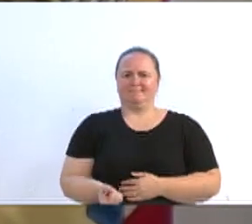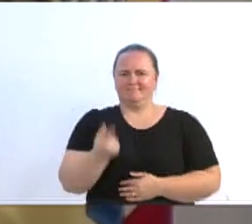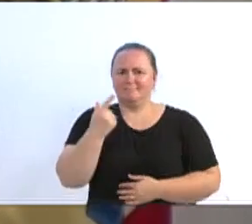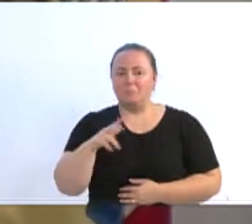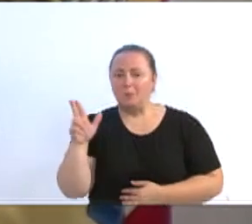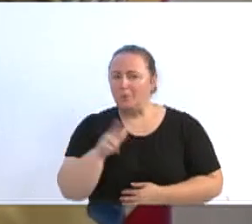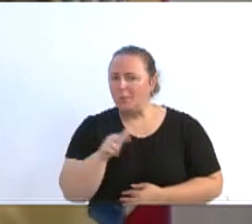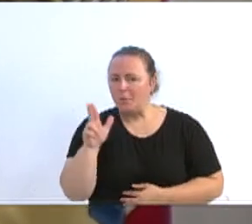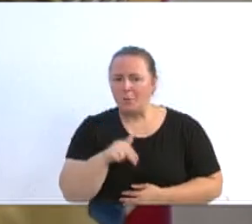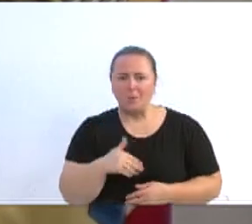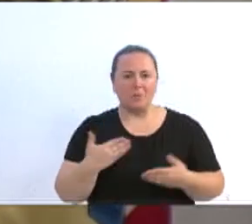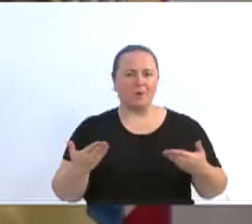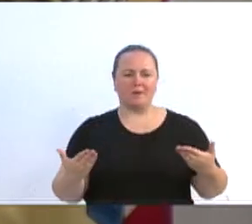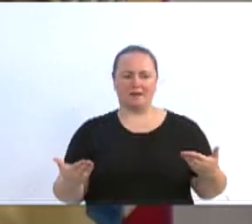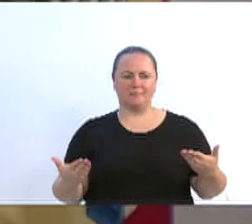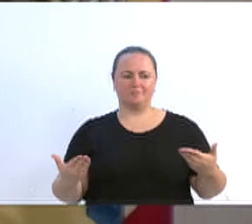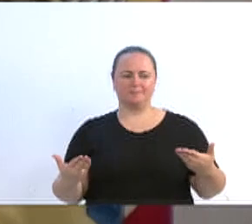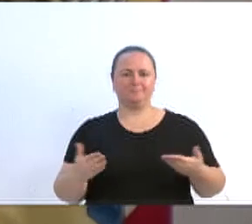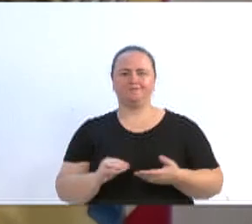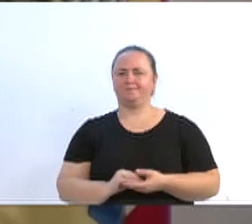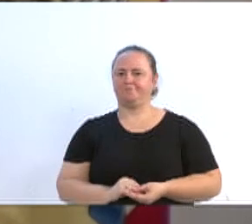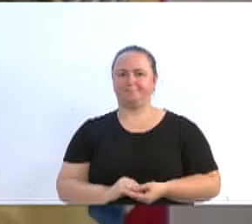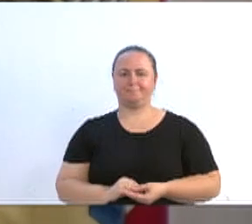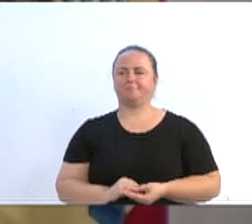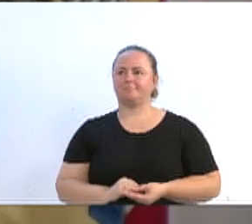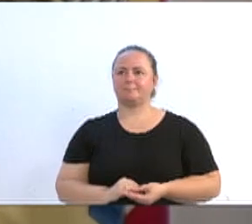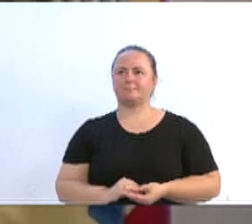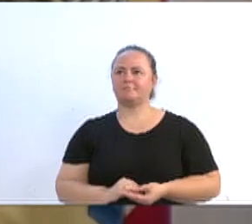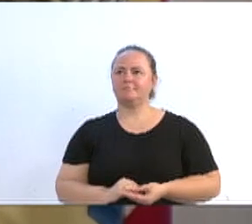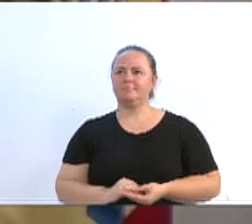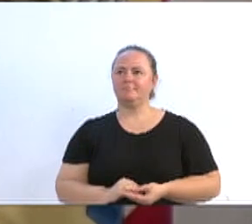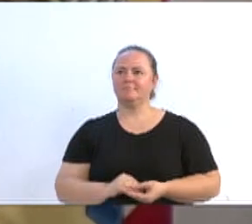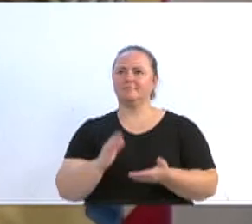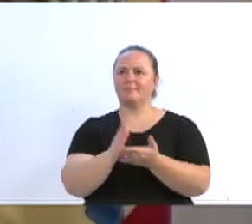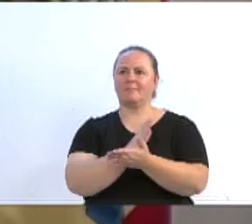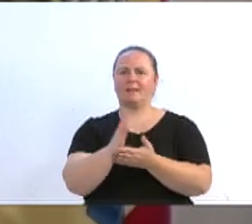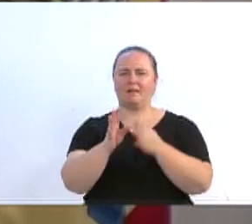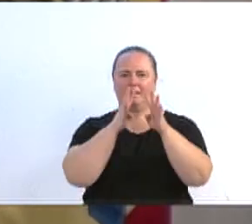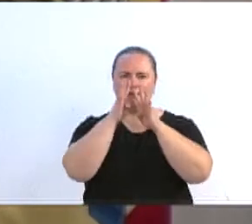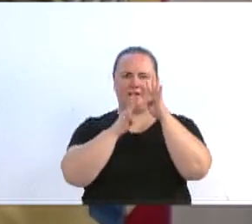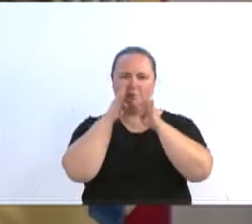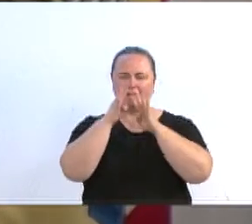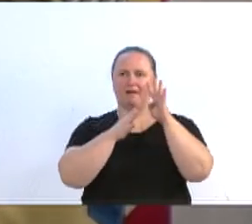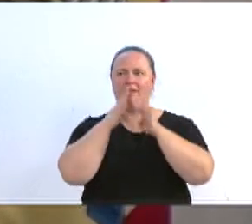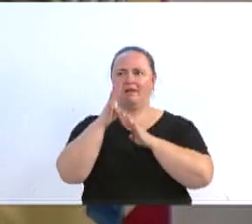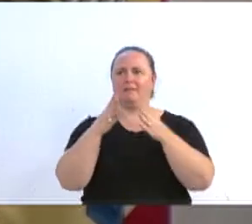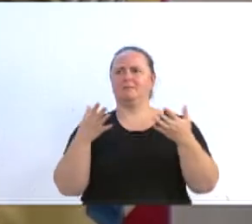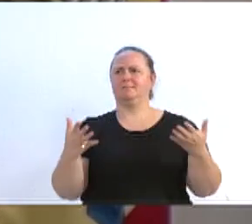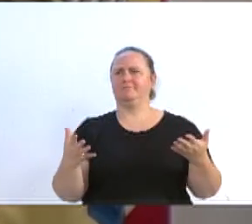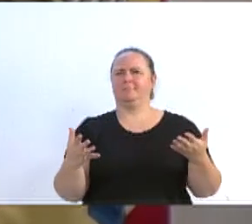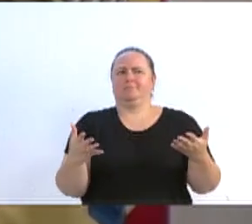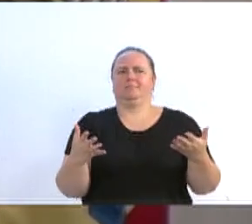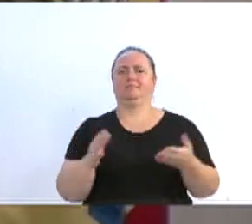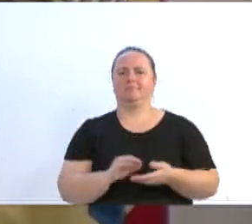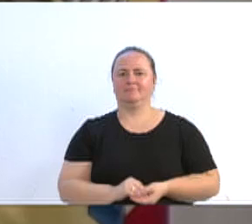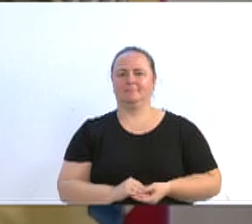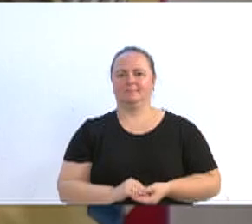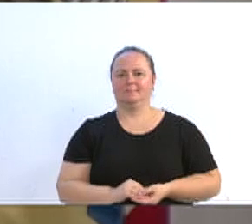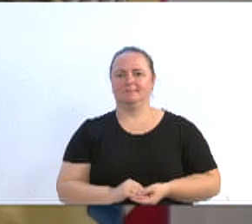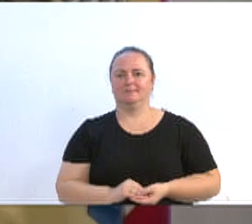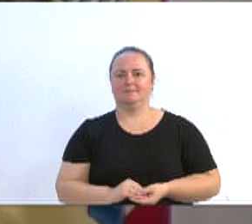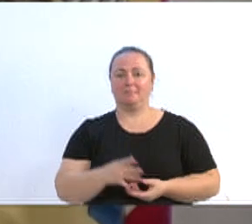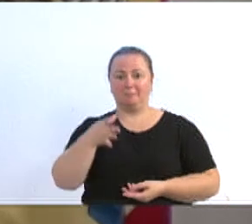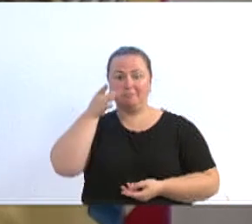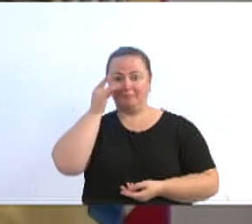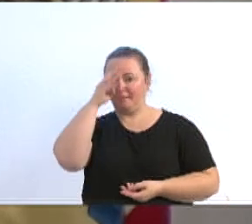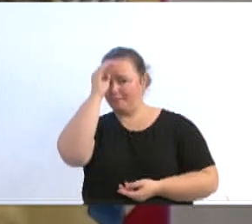uma fantasia. Enfim, falando, algumas pessoas criticaram a mídia daqui, isso não é nada criticar, é um